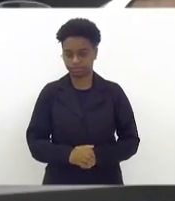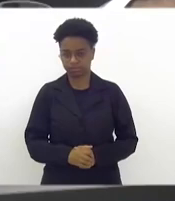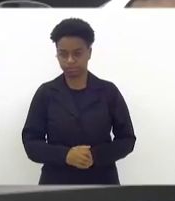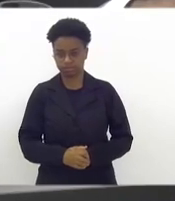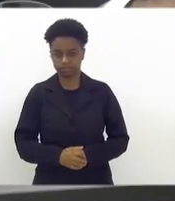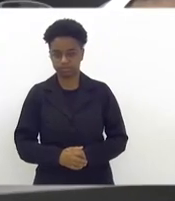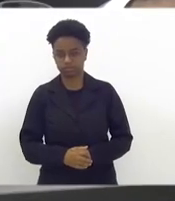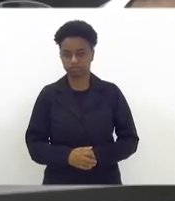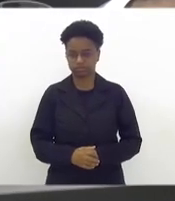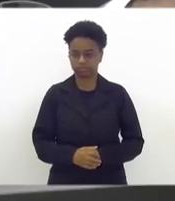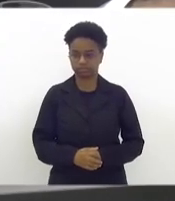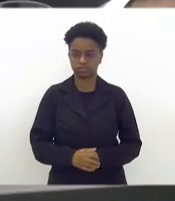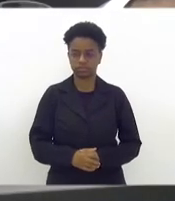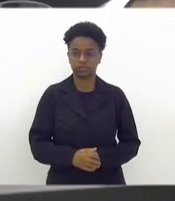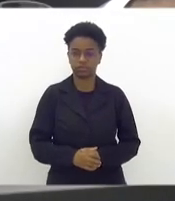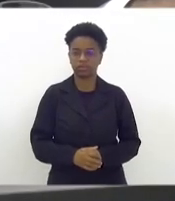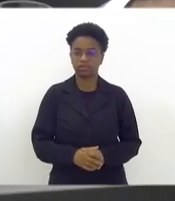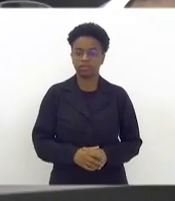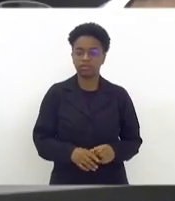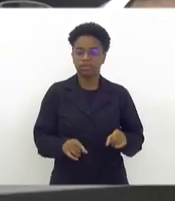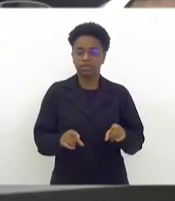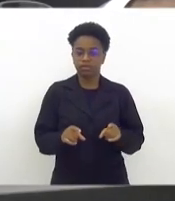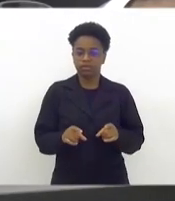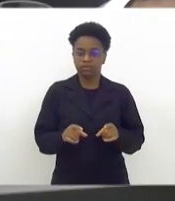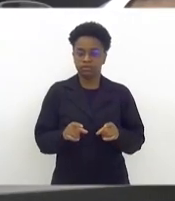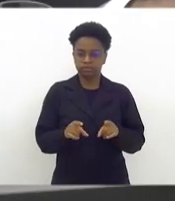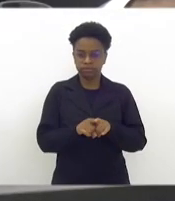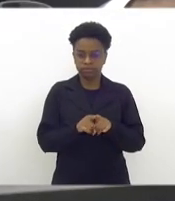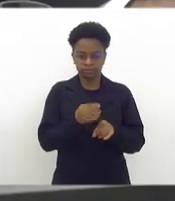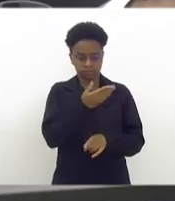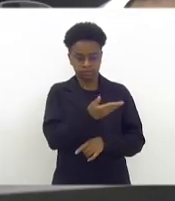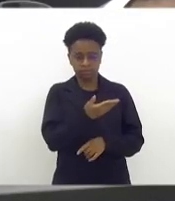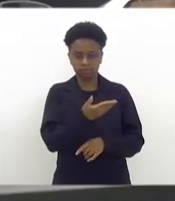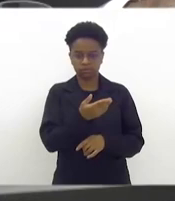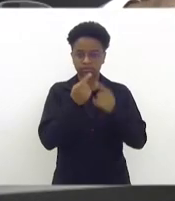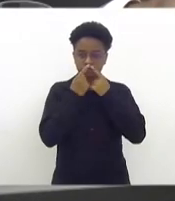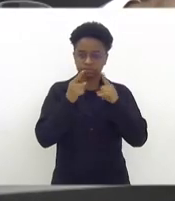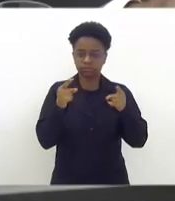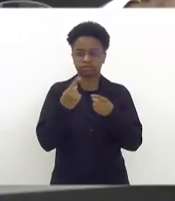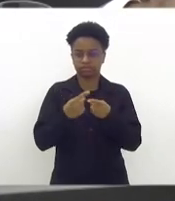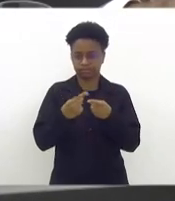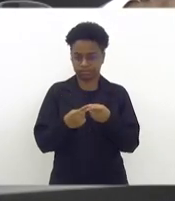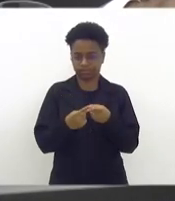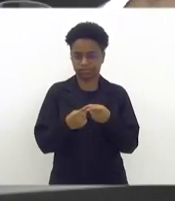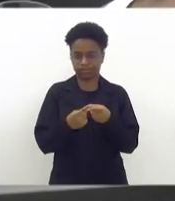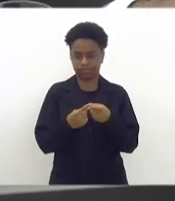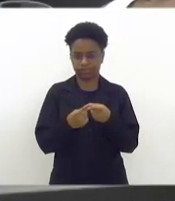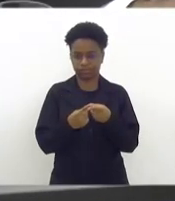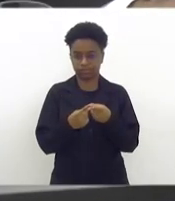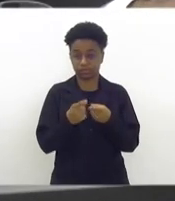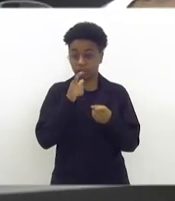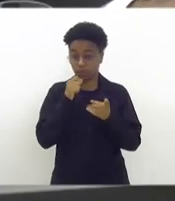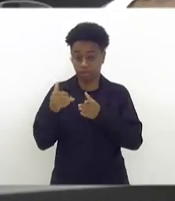doutor Fernando Amorim, também assessor e constitucionalista, eles reclamavam do seguinte: os